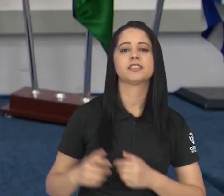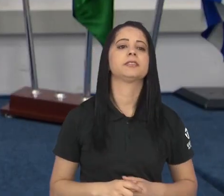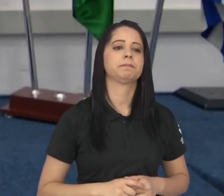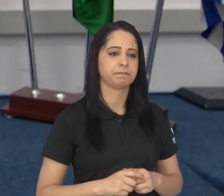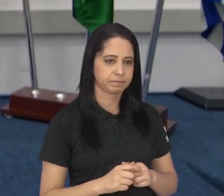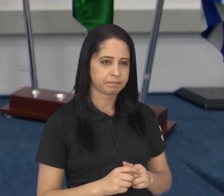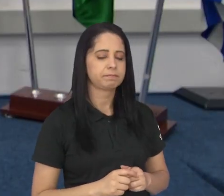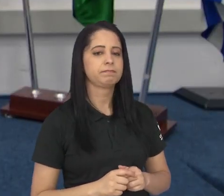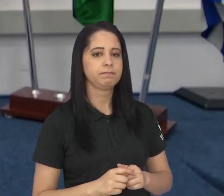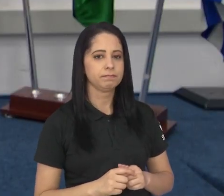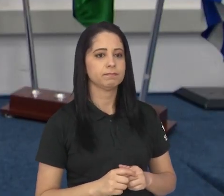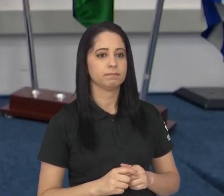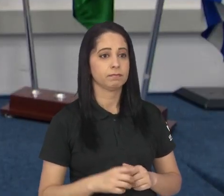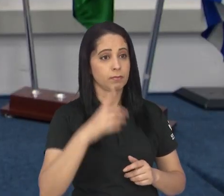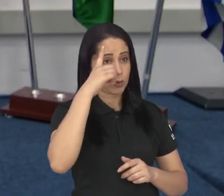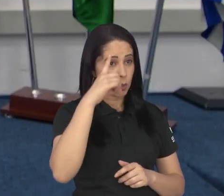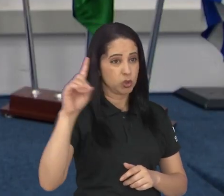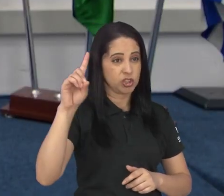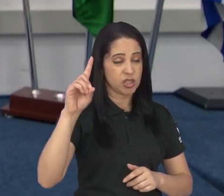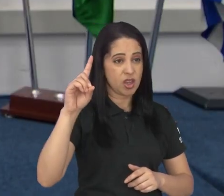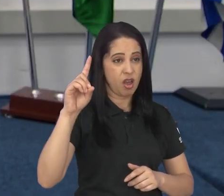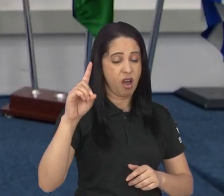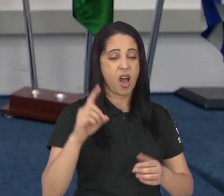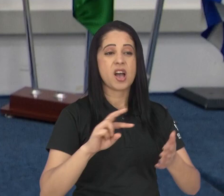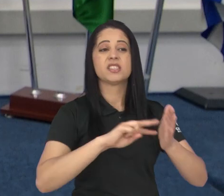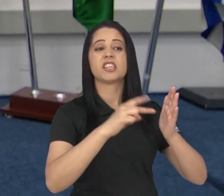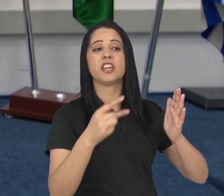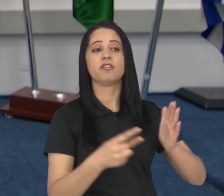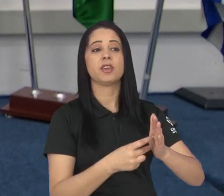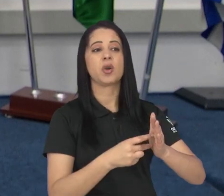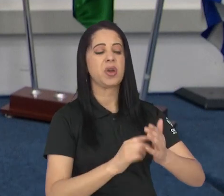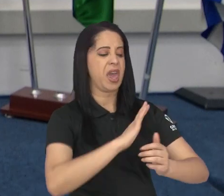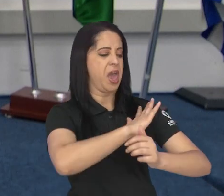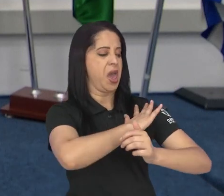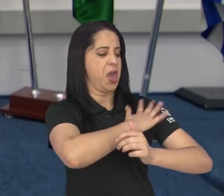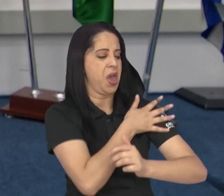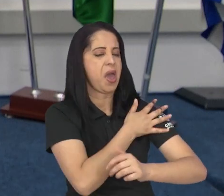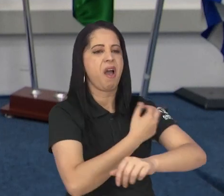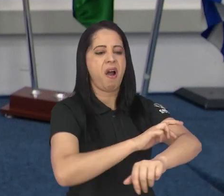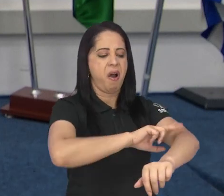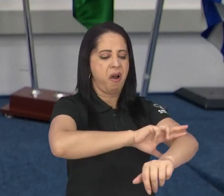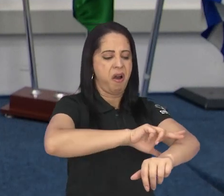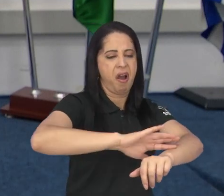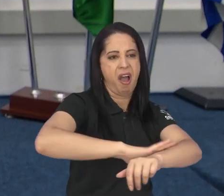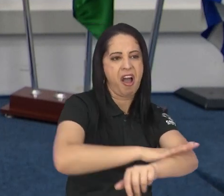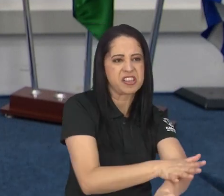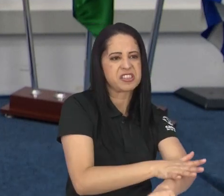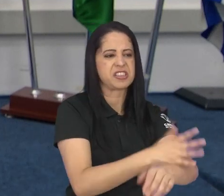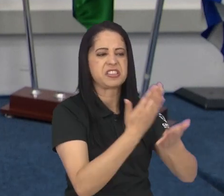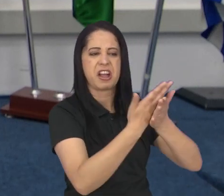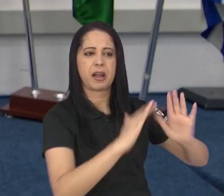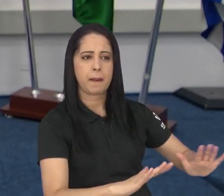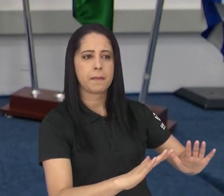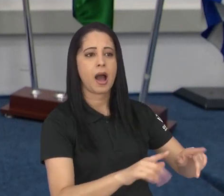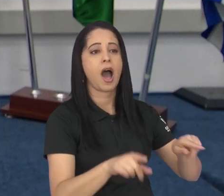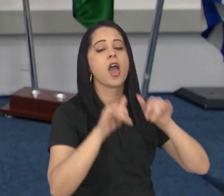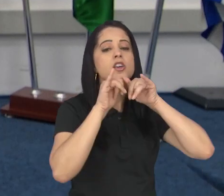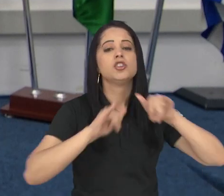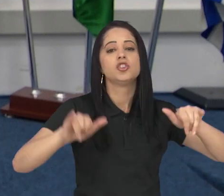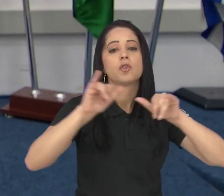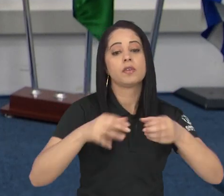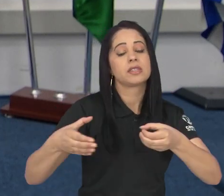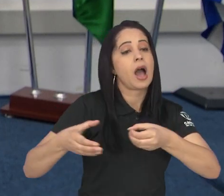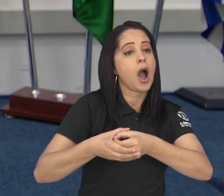consciência negra ele Visa justamente isso o combate ao racismo as políticas públicas de inclusão cotas